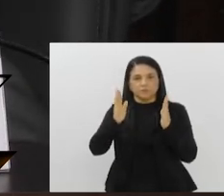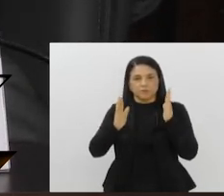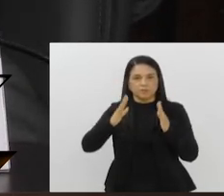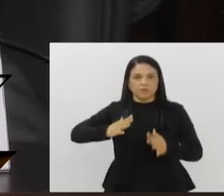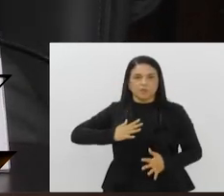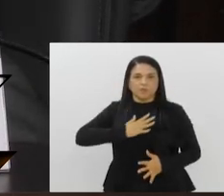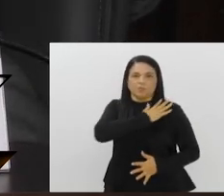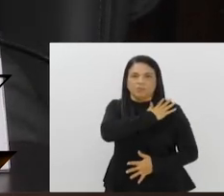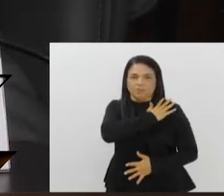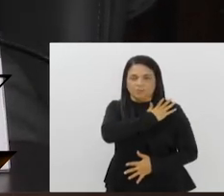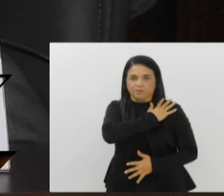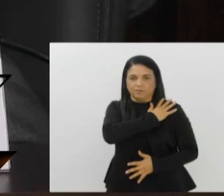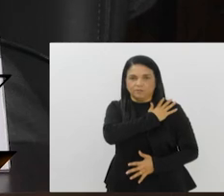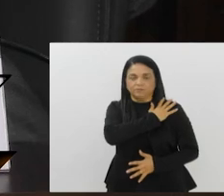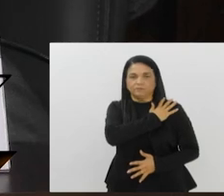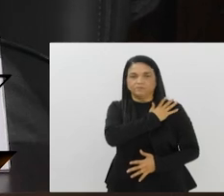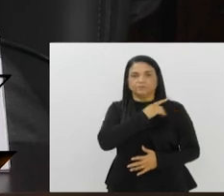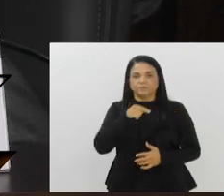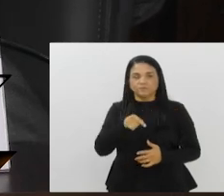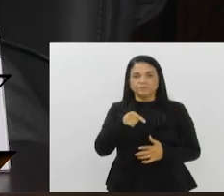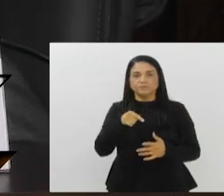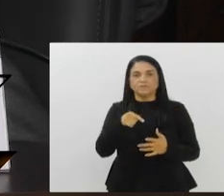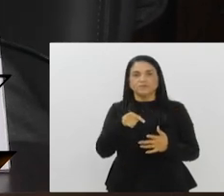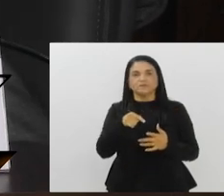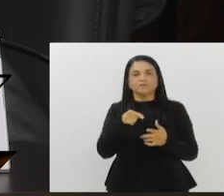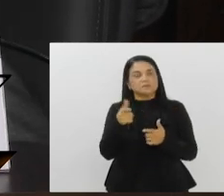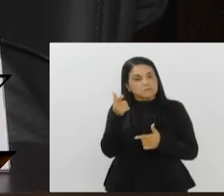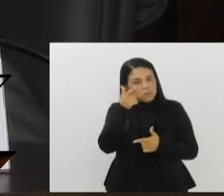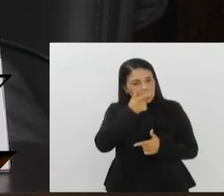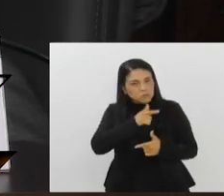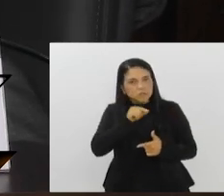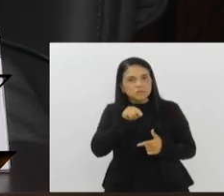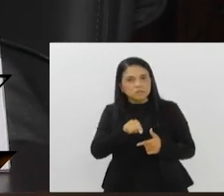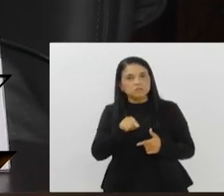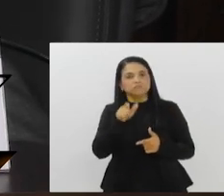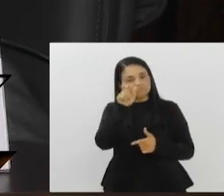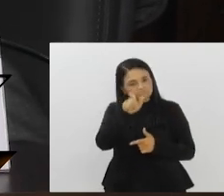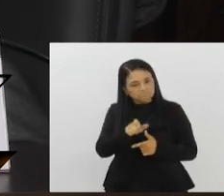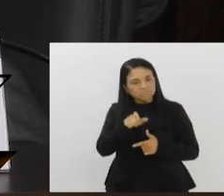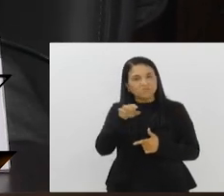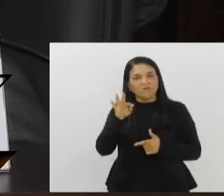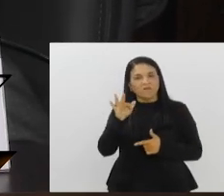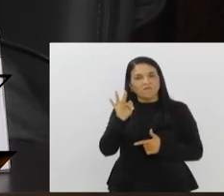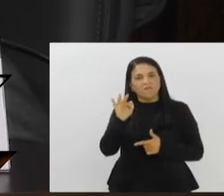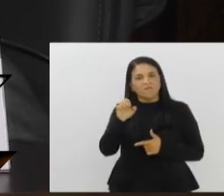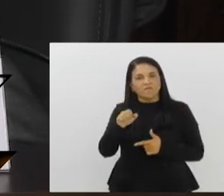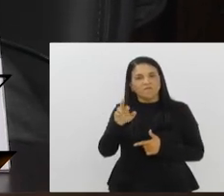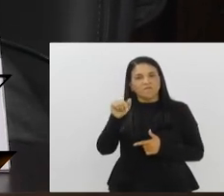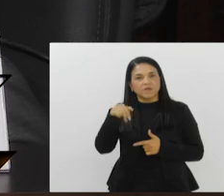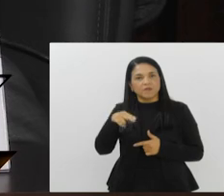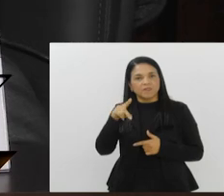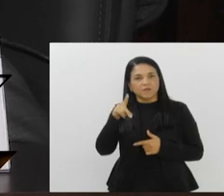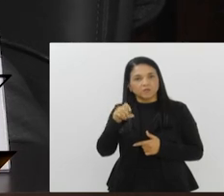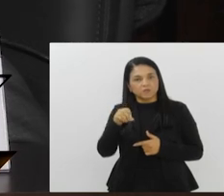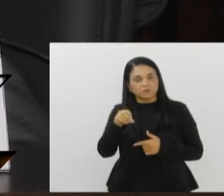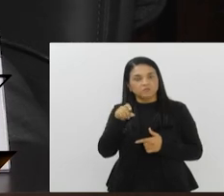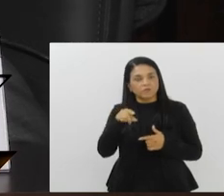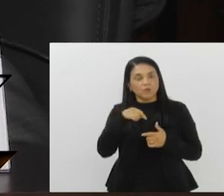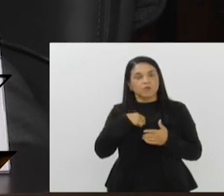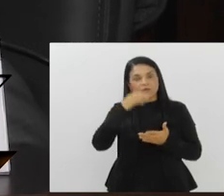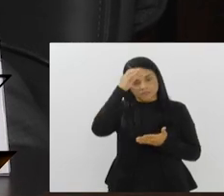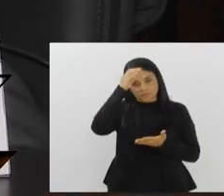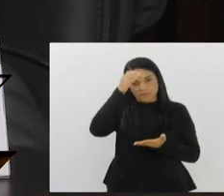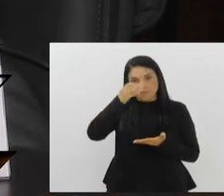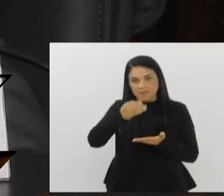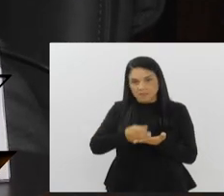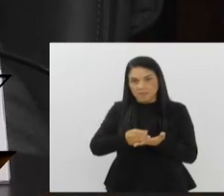ditadura esses áudios que ele conseguiu foi o fruto foi o resultado da sua dissertação de Mestrado não